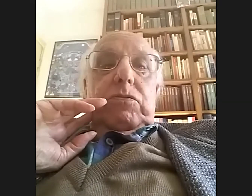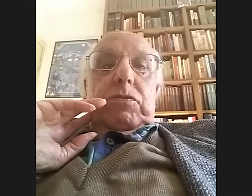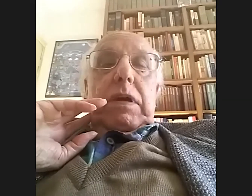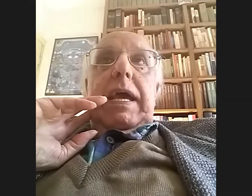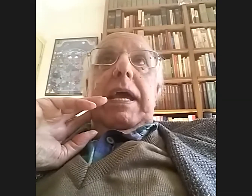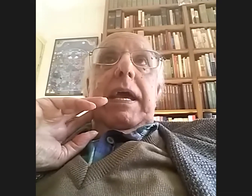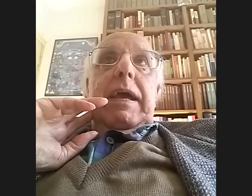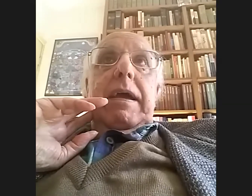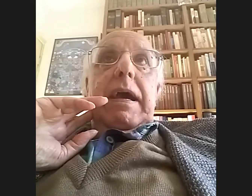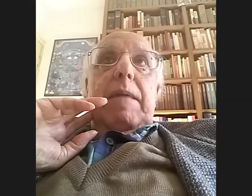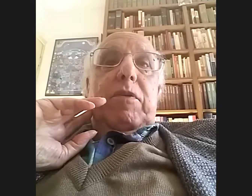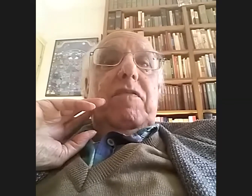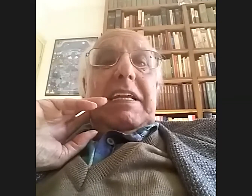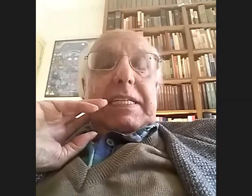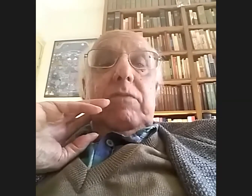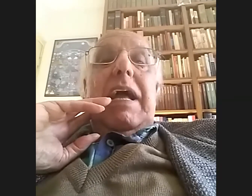conseguido